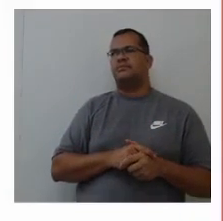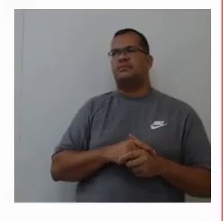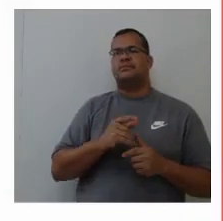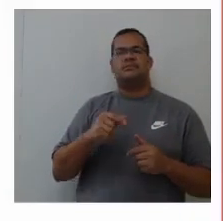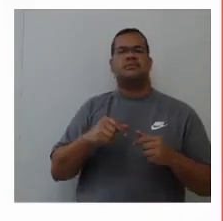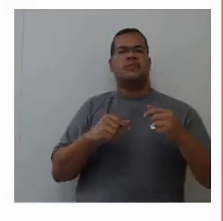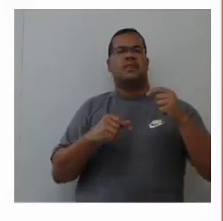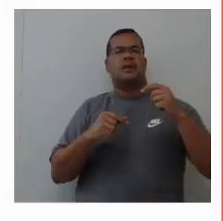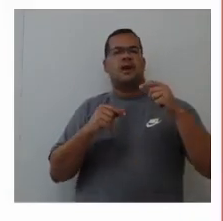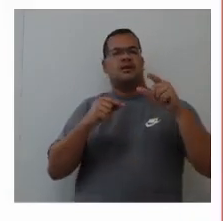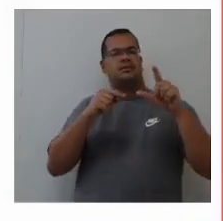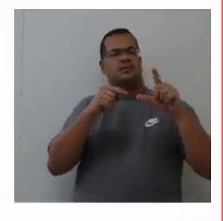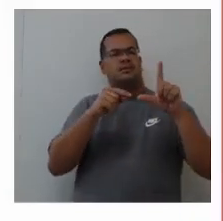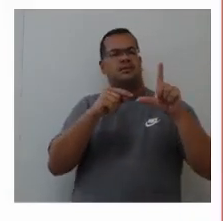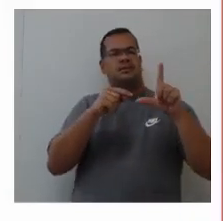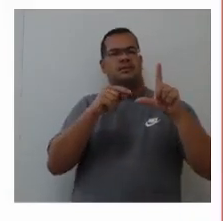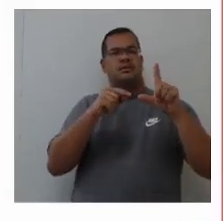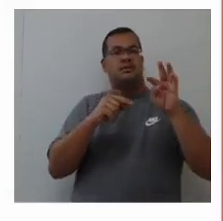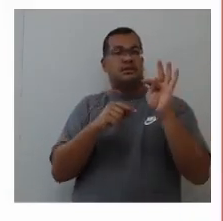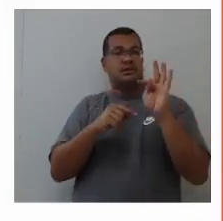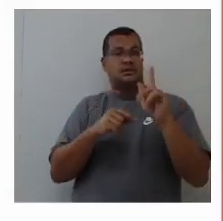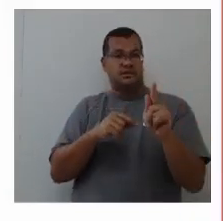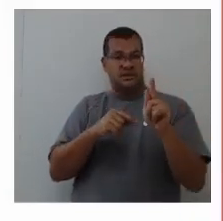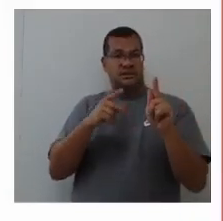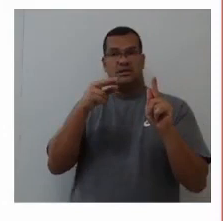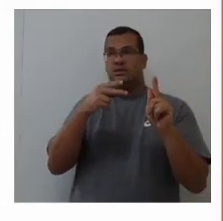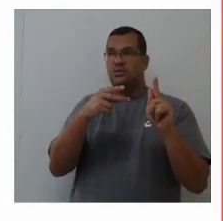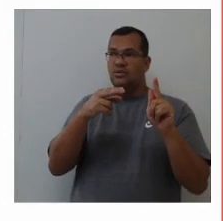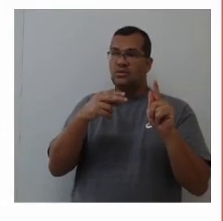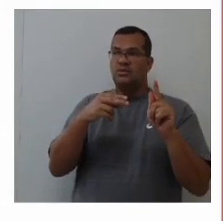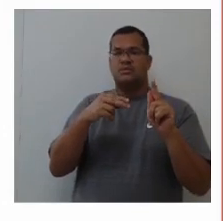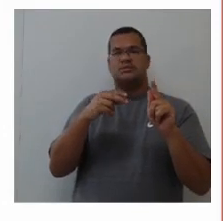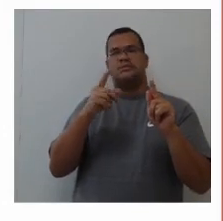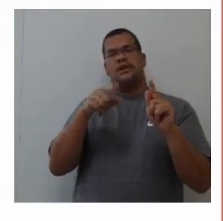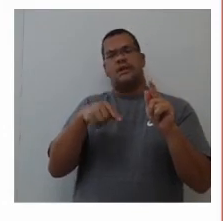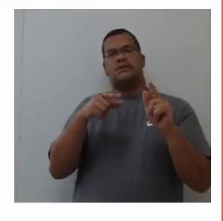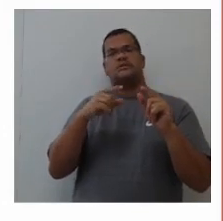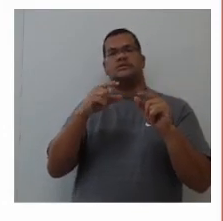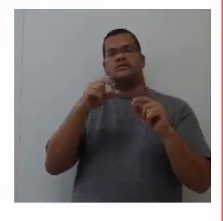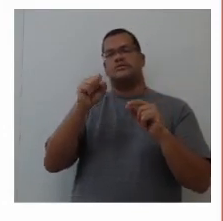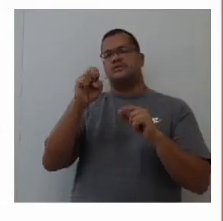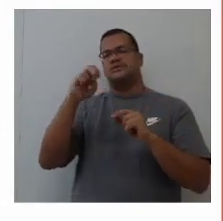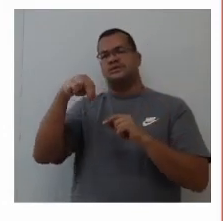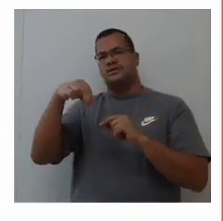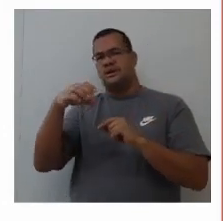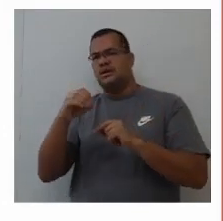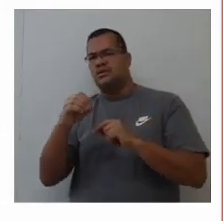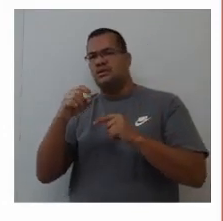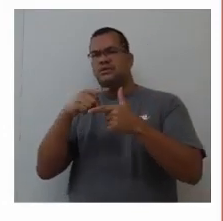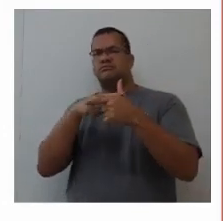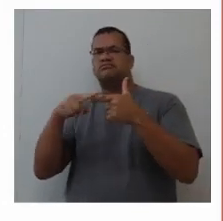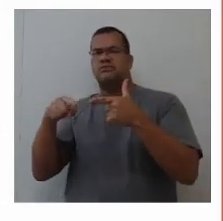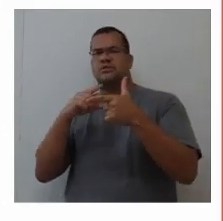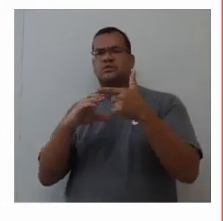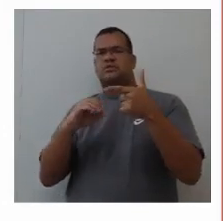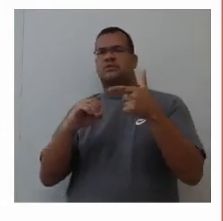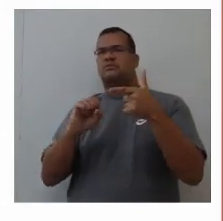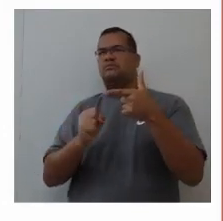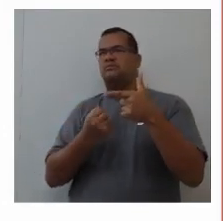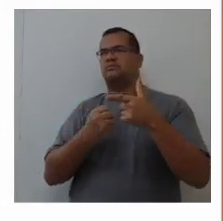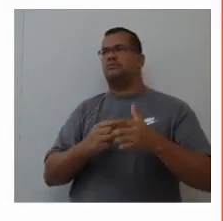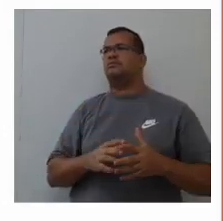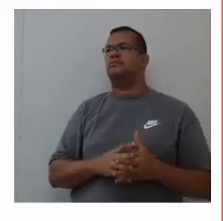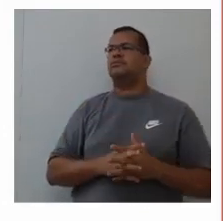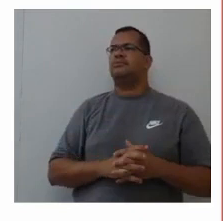ser igual a o seno dele dividido pelo cosseno. E se eu fizer essa conta aqui assim, ó, deixa eu ver aqui, deixa